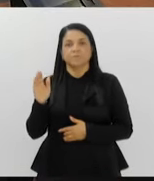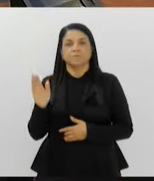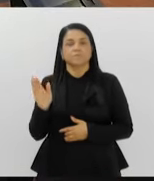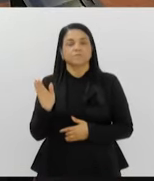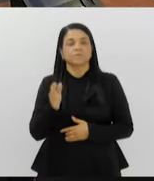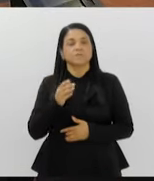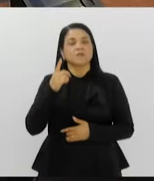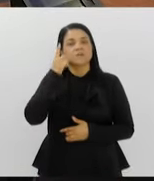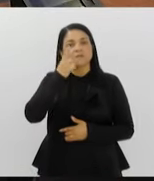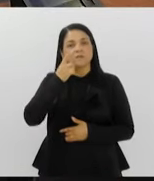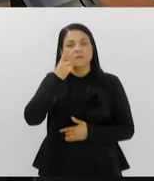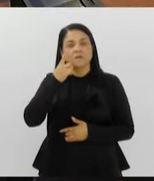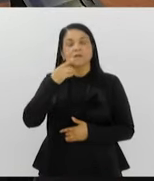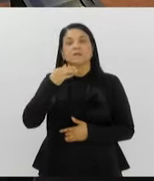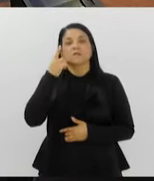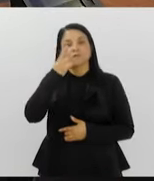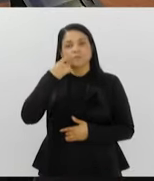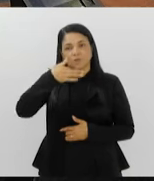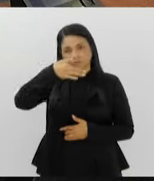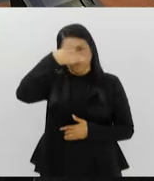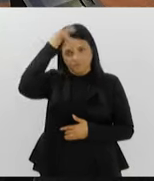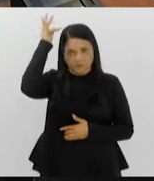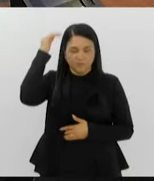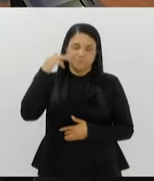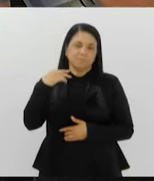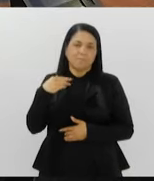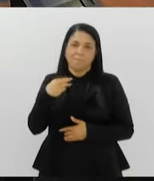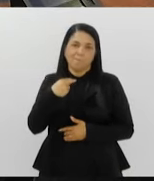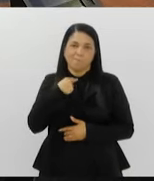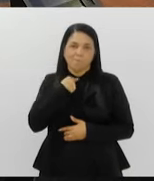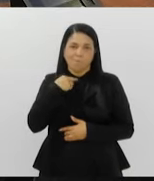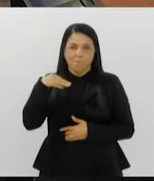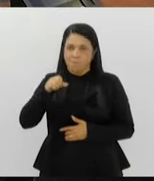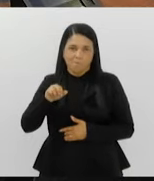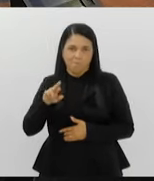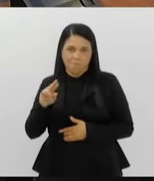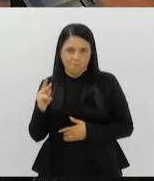Deputado. Ah, Fred Pacheco. É, Marta Rocha não pode. Fred.